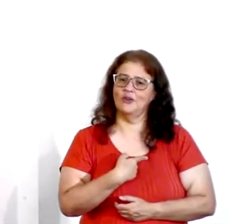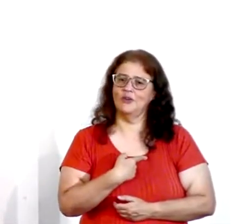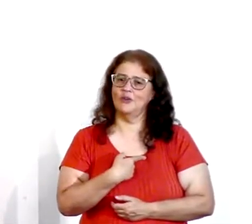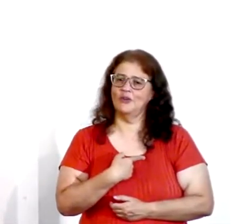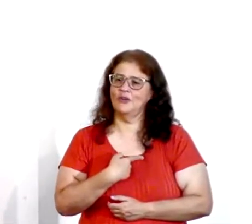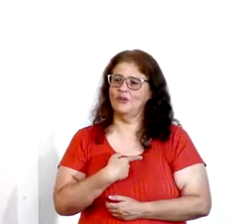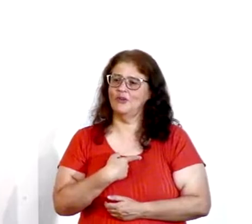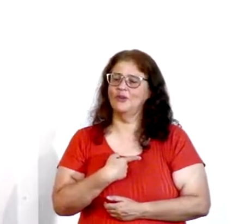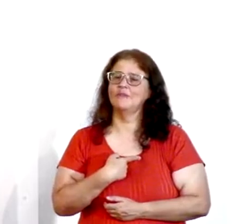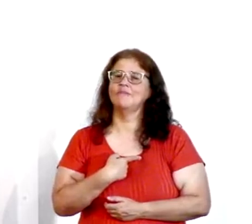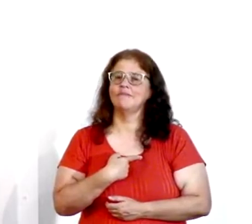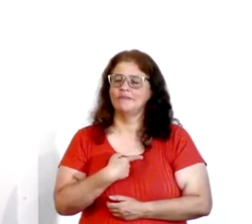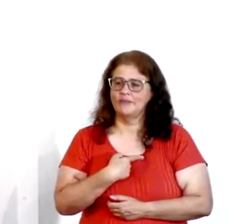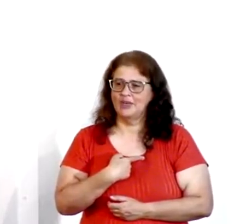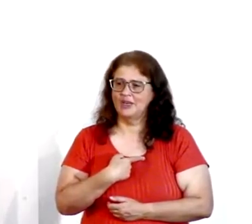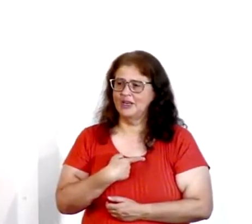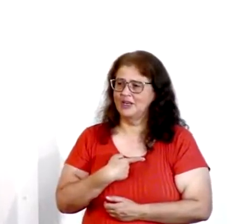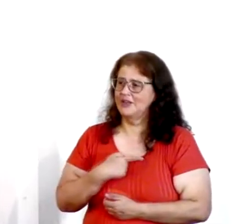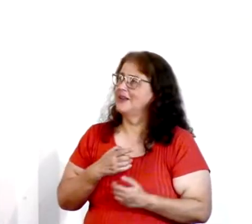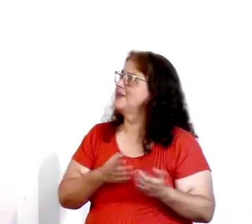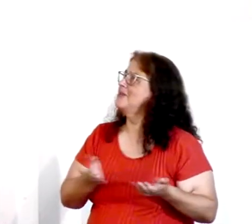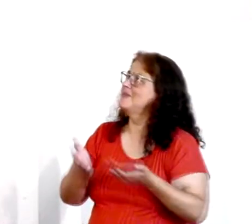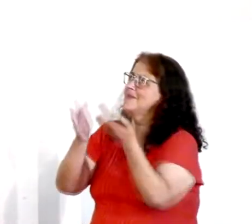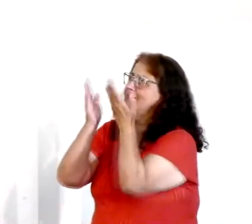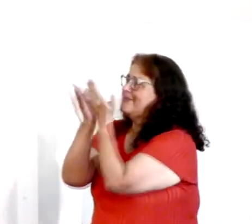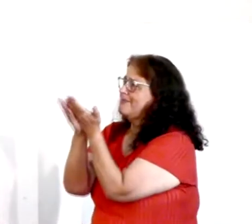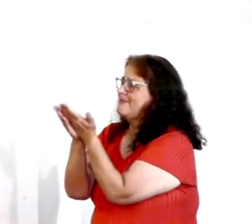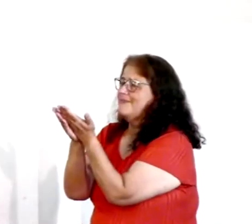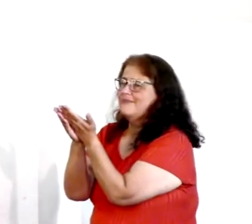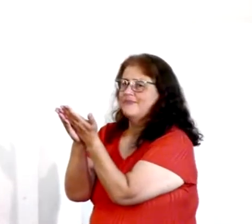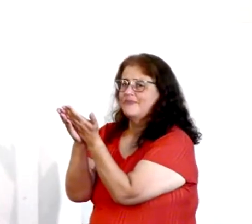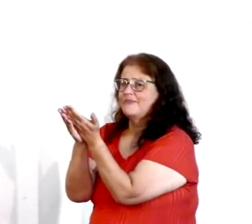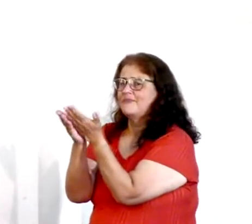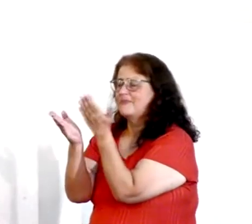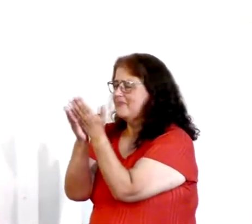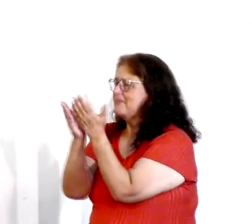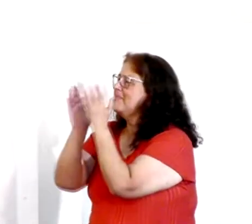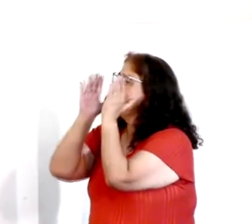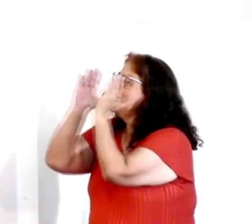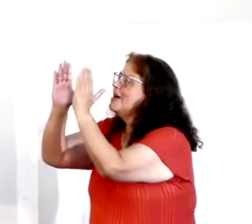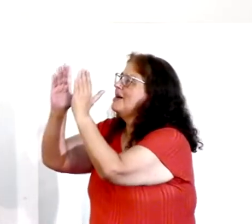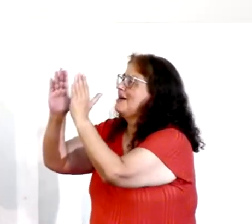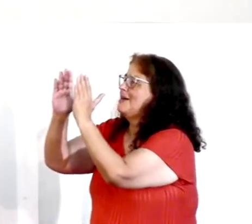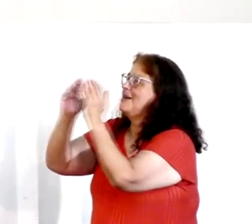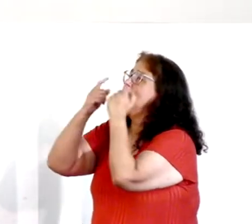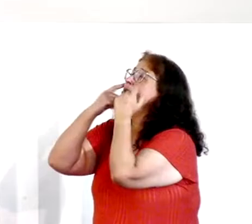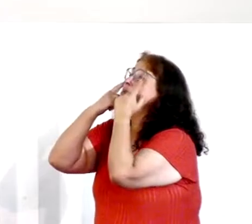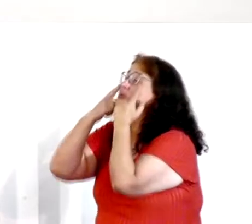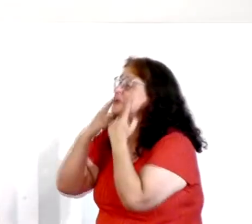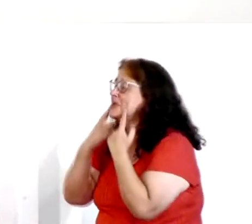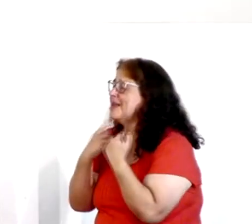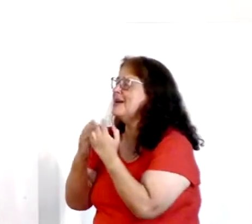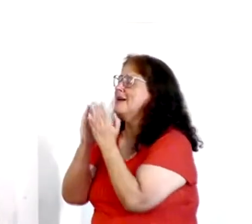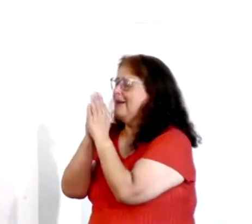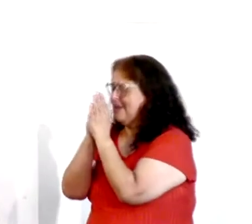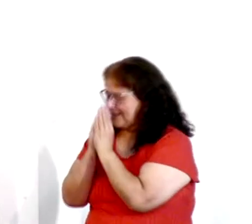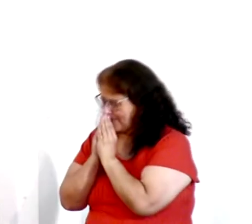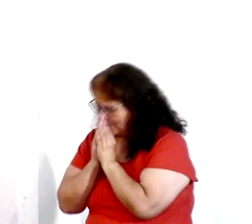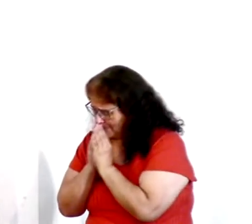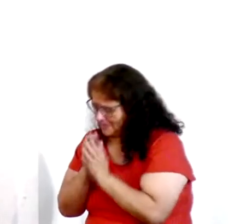com temor e tremor no coração. Esse salmo nos chama a chorar e a lamentar pelos